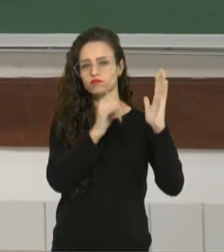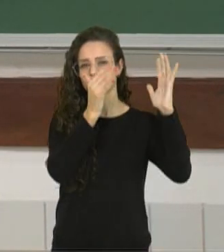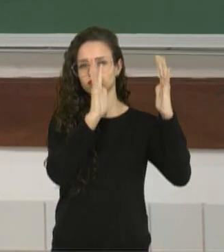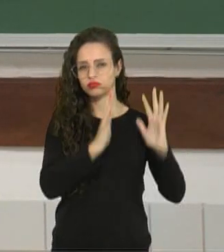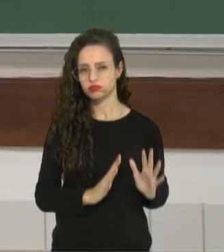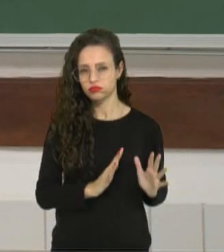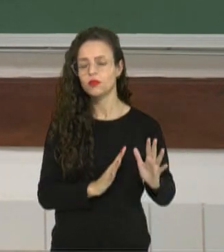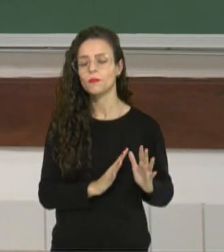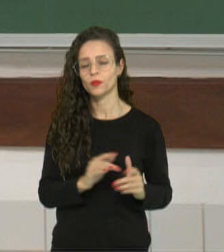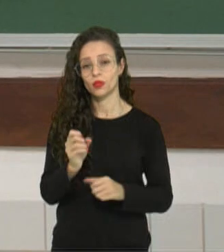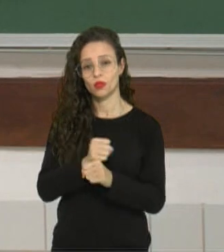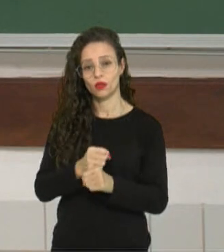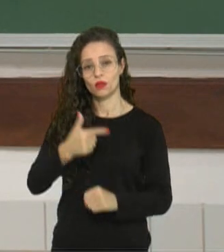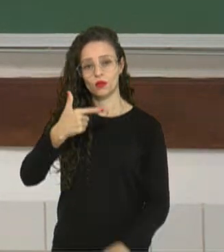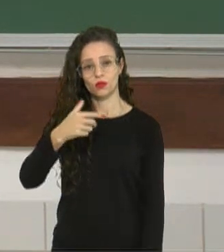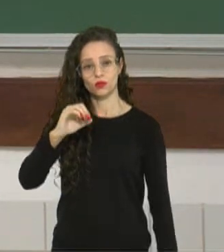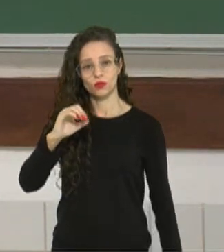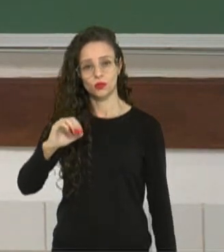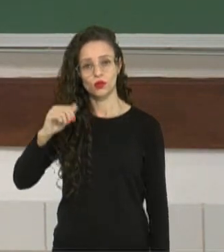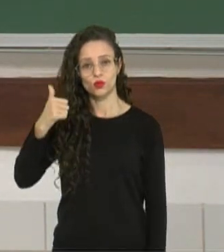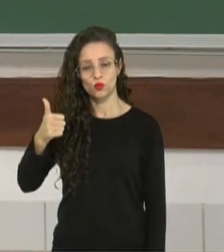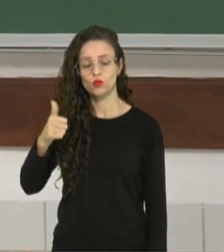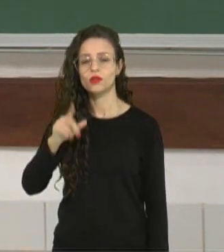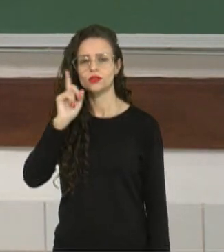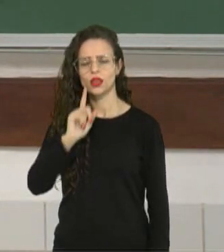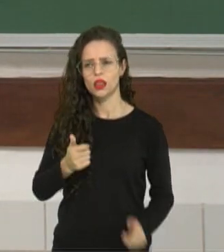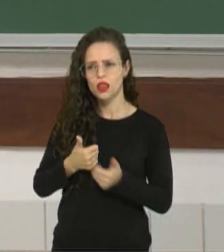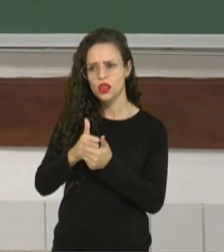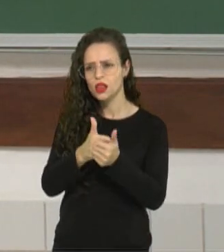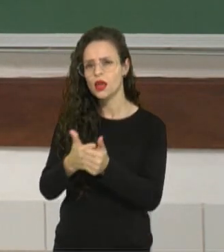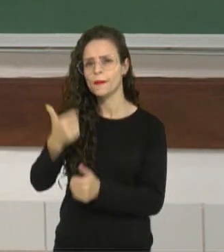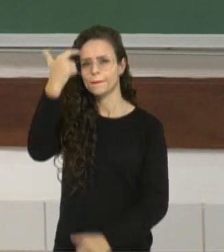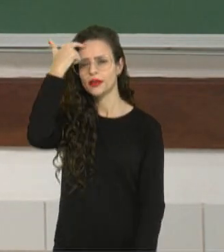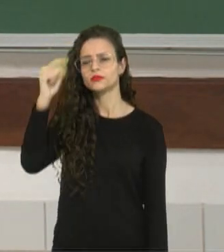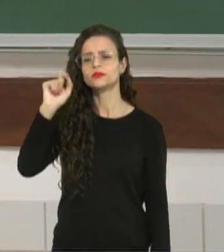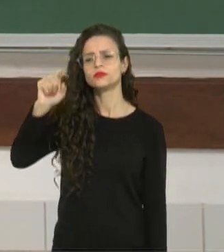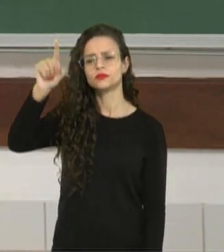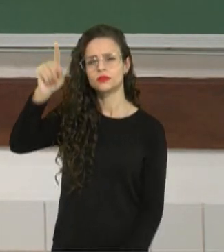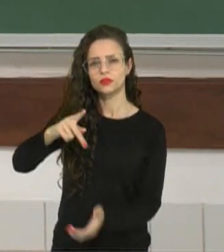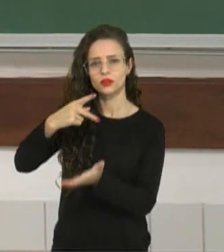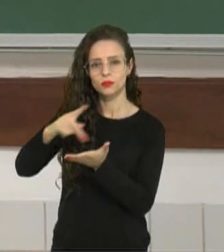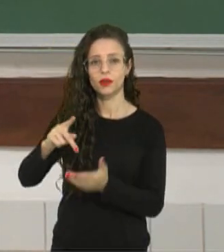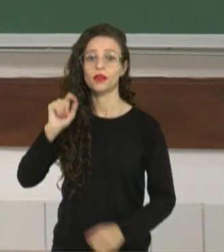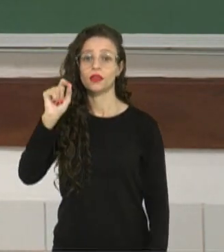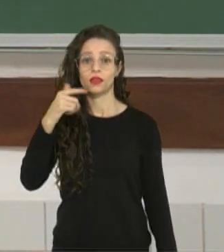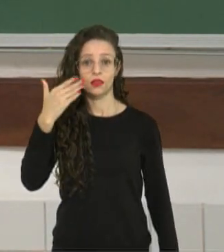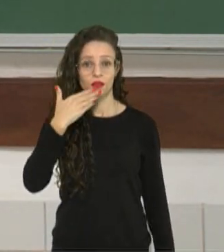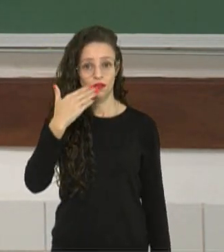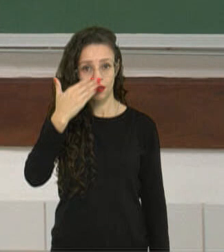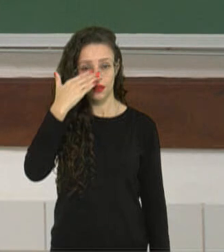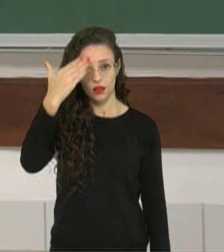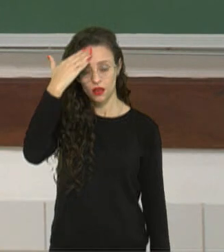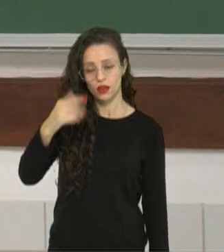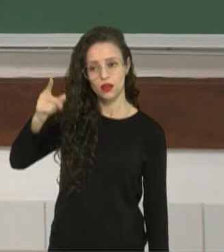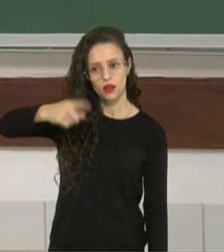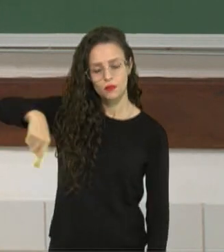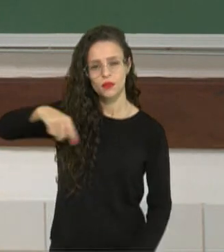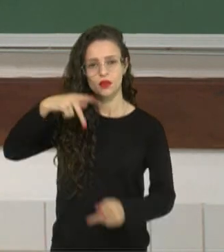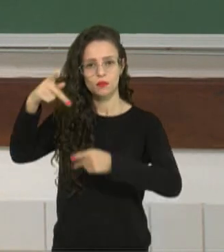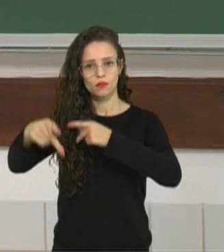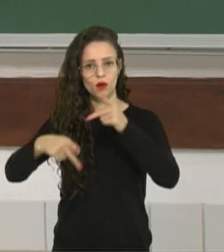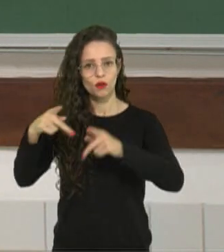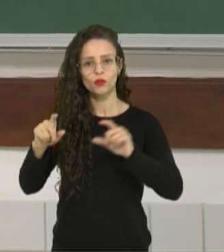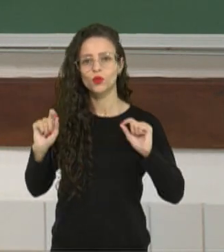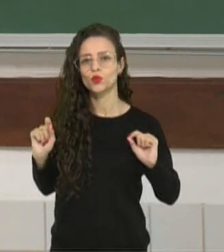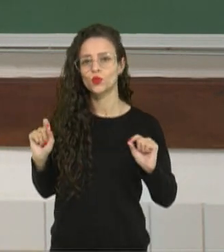Estados Unidos vão perseguir aqueles que ele acredita que são os inimigos, que são os árabes, que são os islâmicos, que são, ou